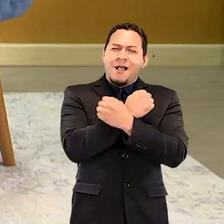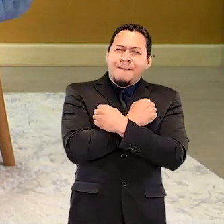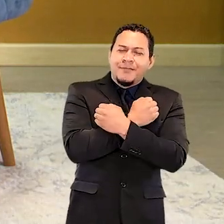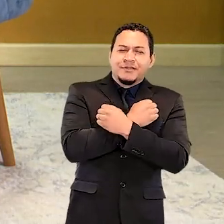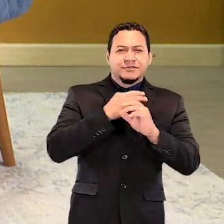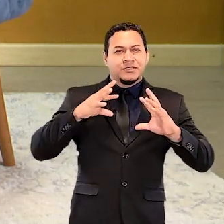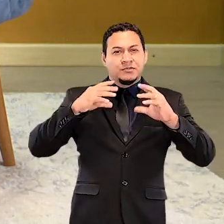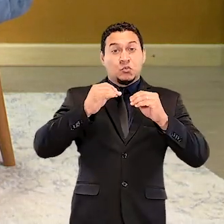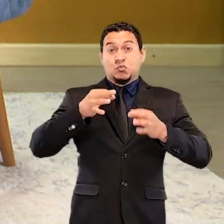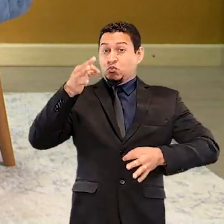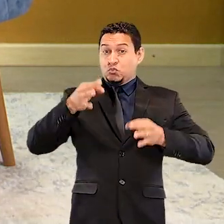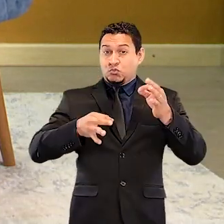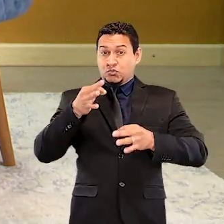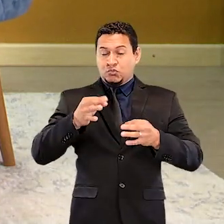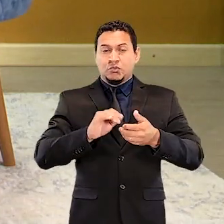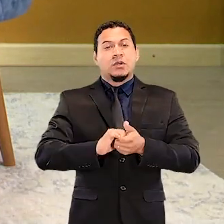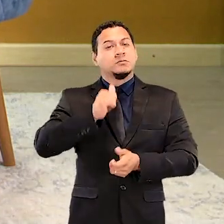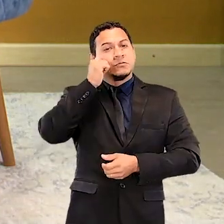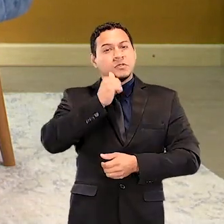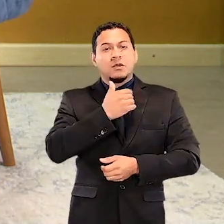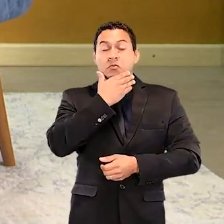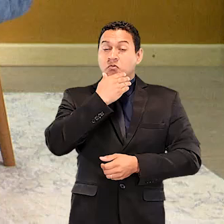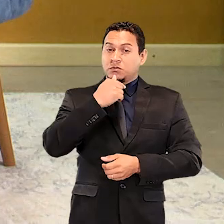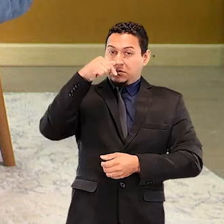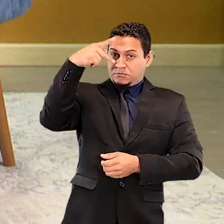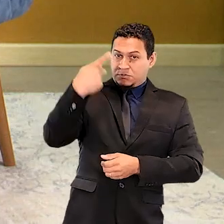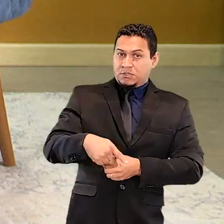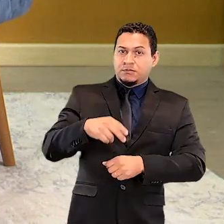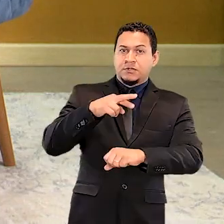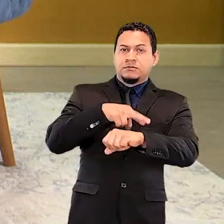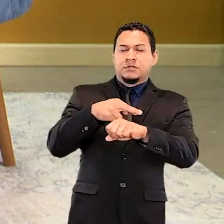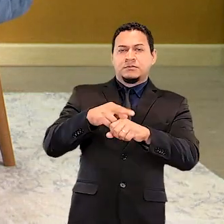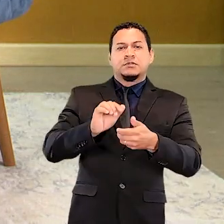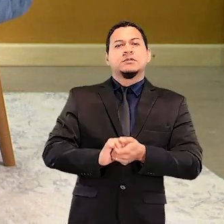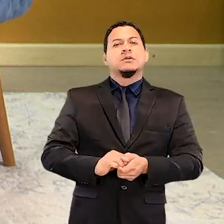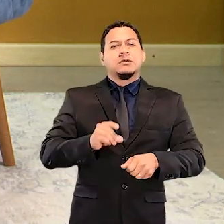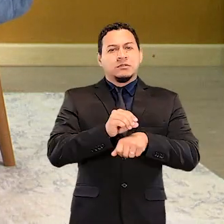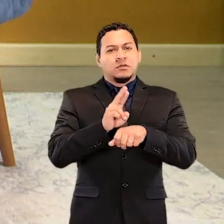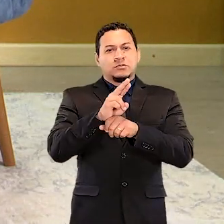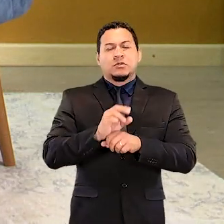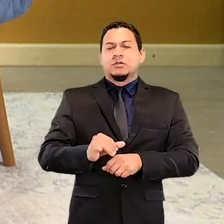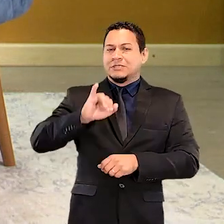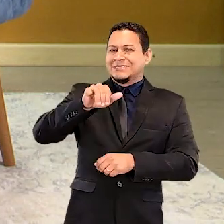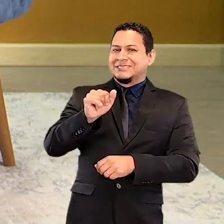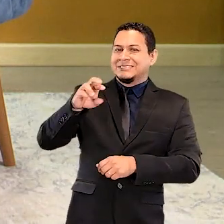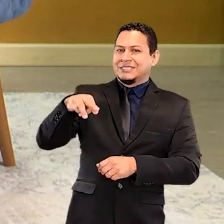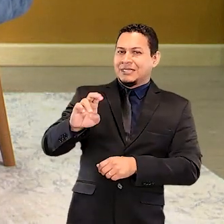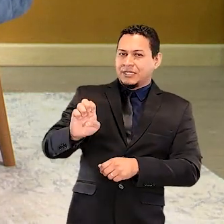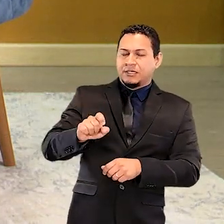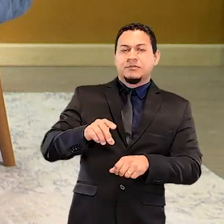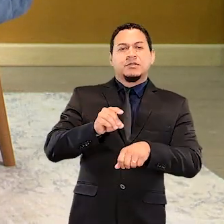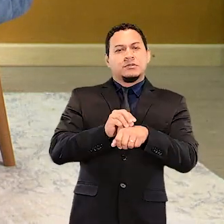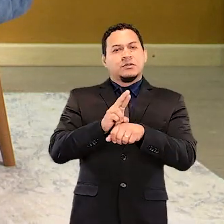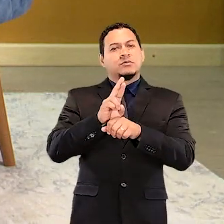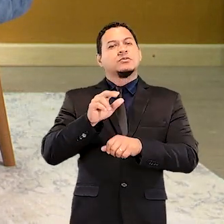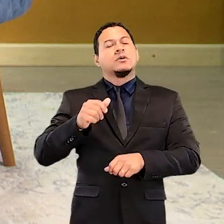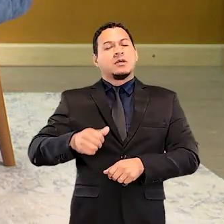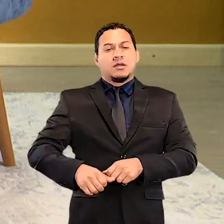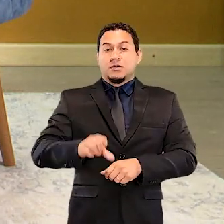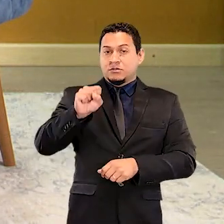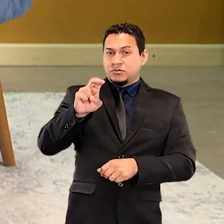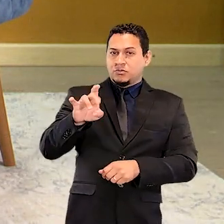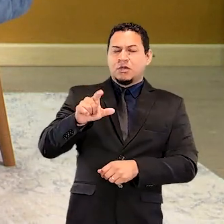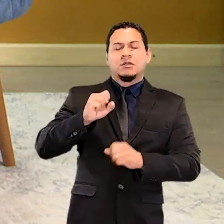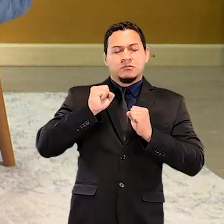todos os juízes, juízas aqui de Roraima, o doutor Jaime, a doutora Suelen, e contem comigo lá